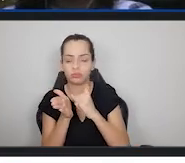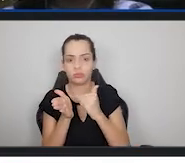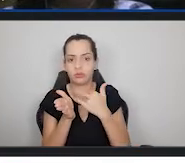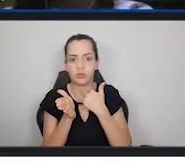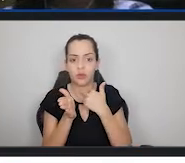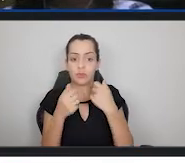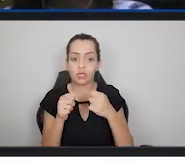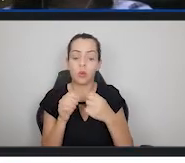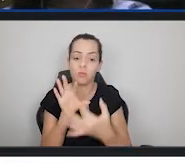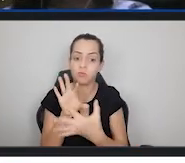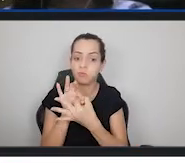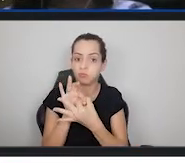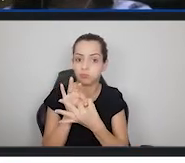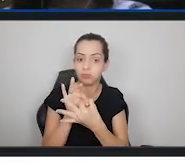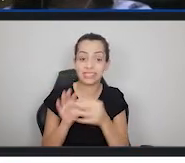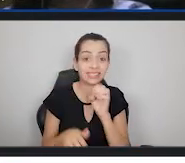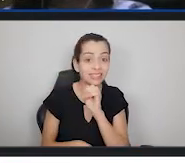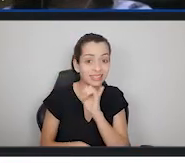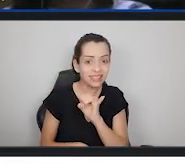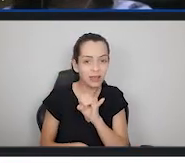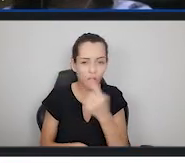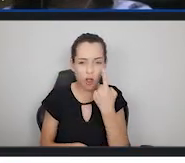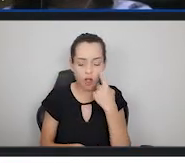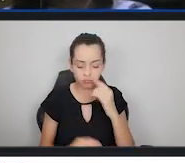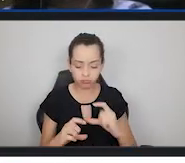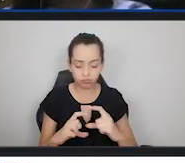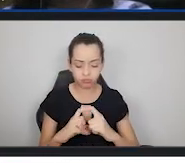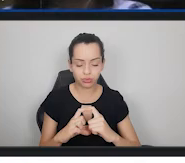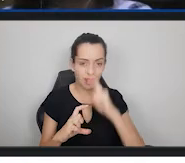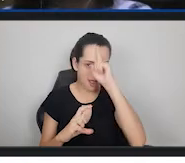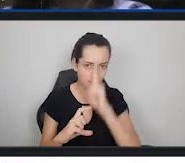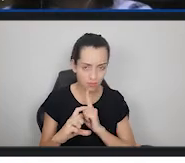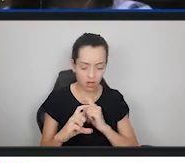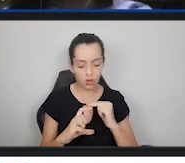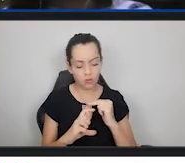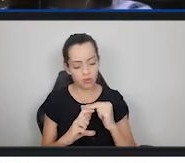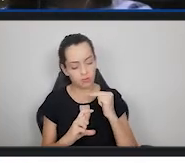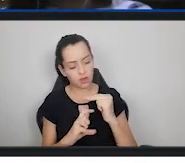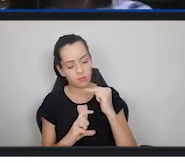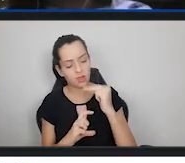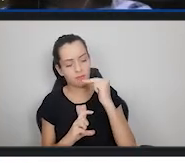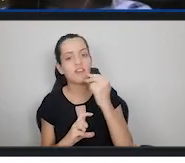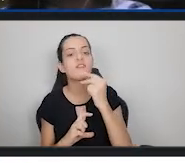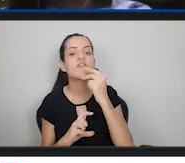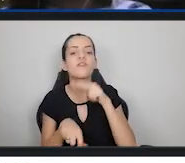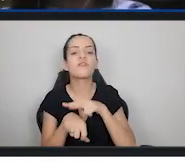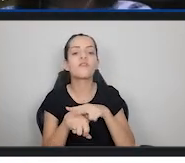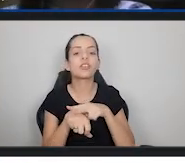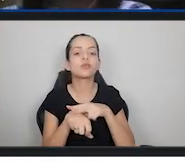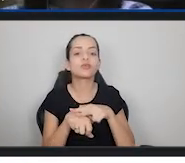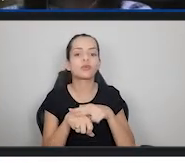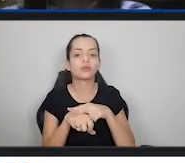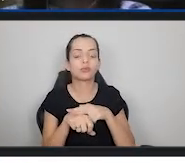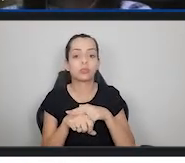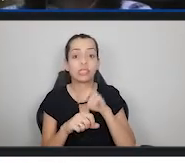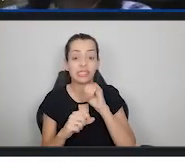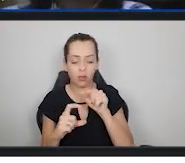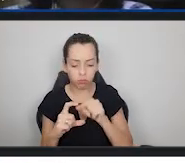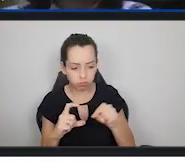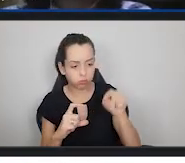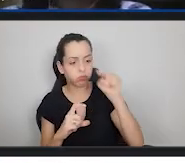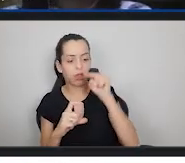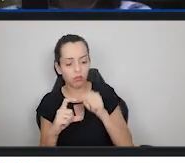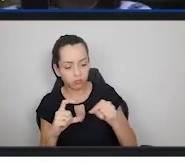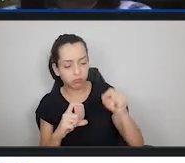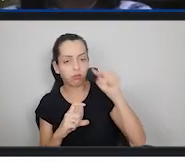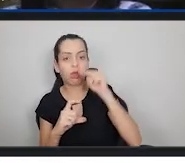isoladores, não deve existir essa fuga aqui, ó, essa corrente fuga do condutor para a torre. Isso significa que, se